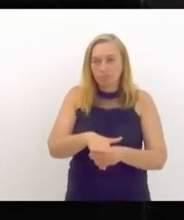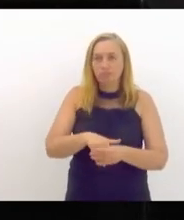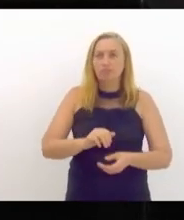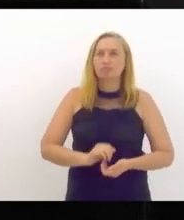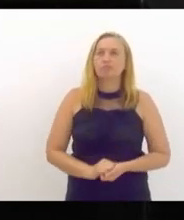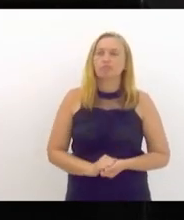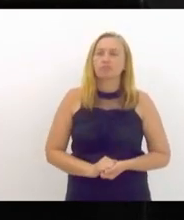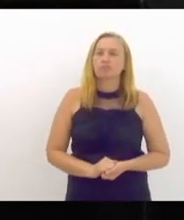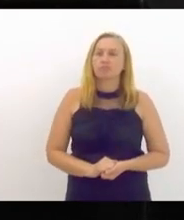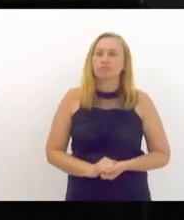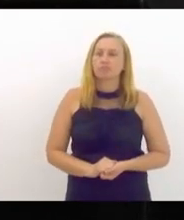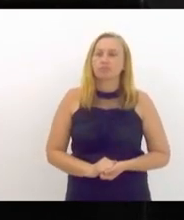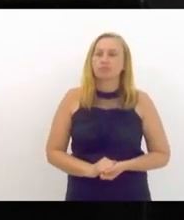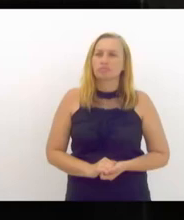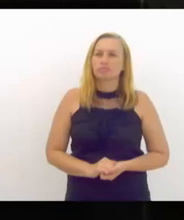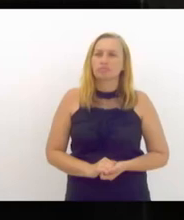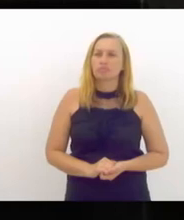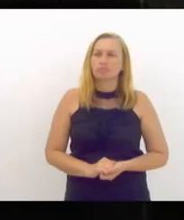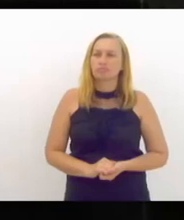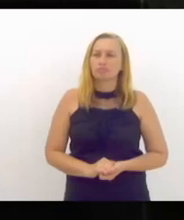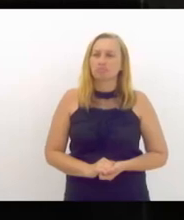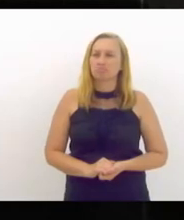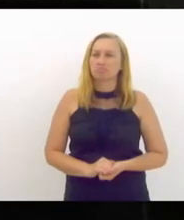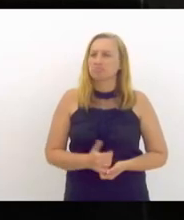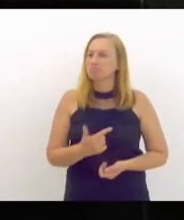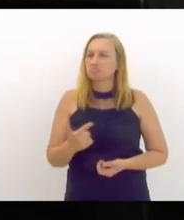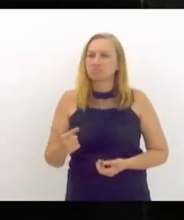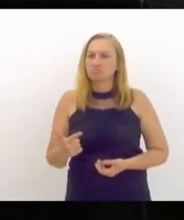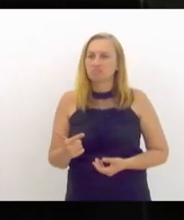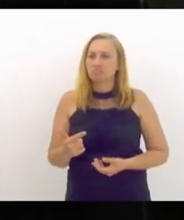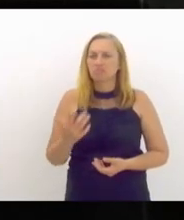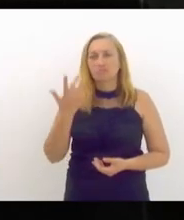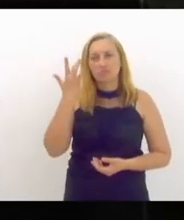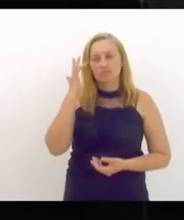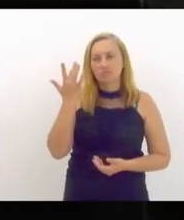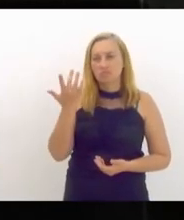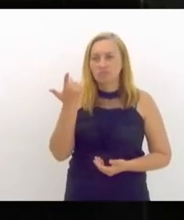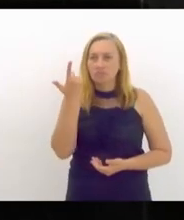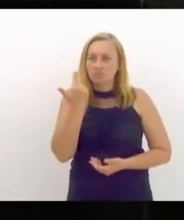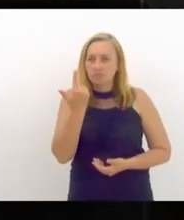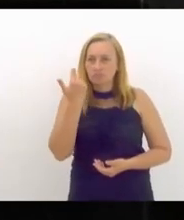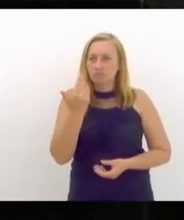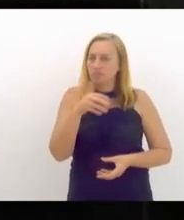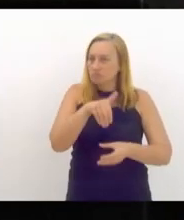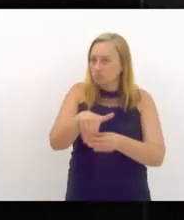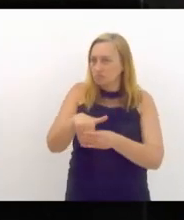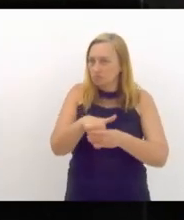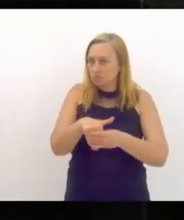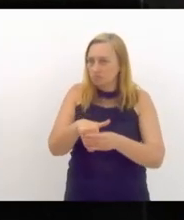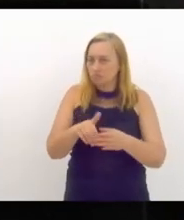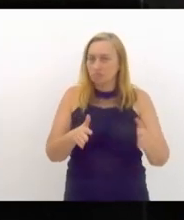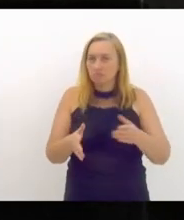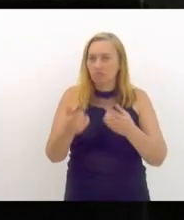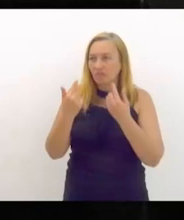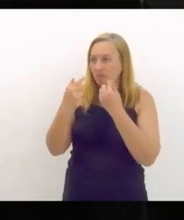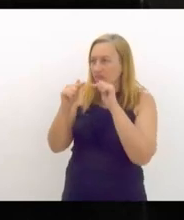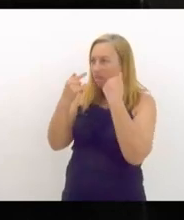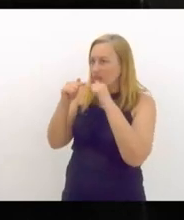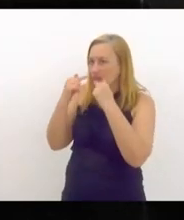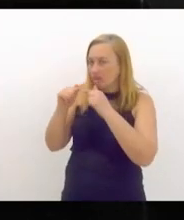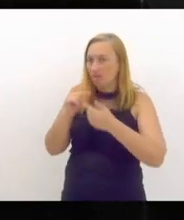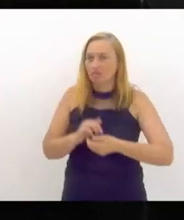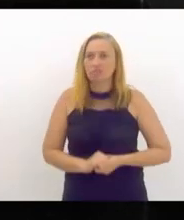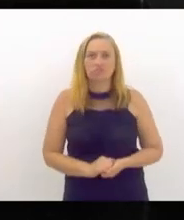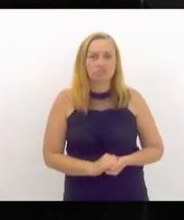não dá para que a gente ache razoável que as urnas sejam questionadas.